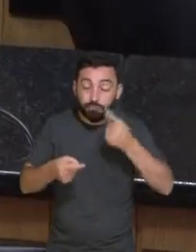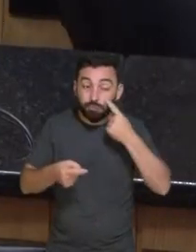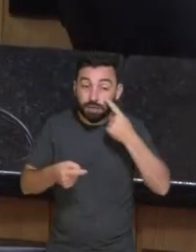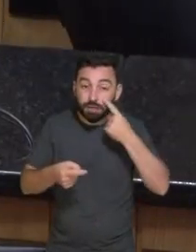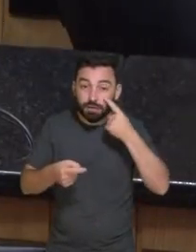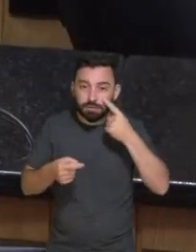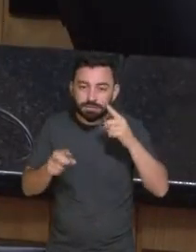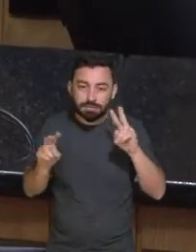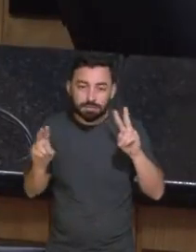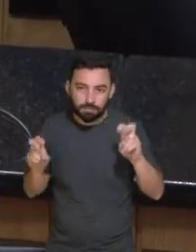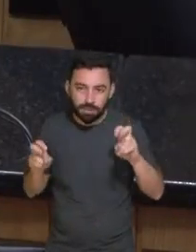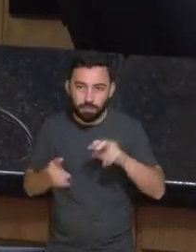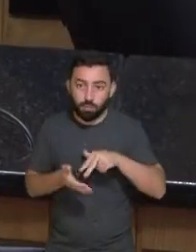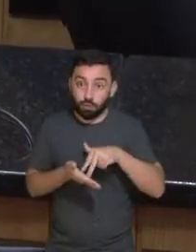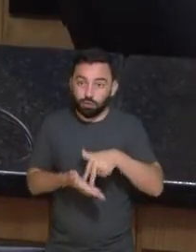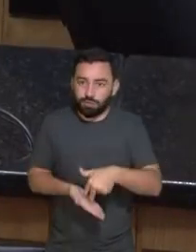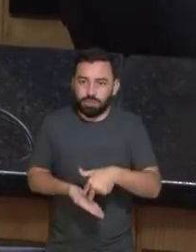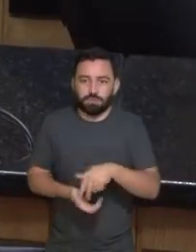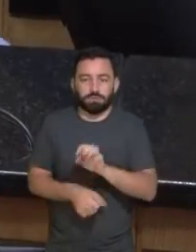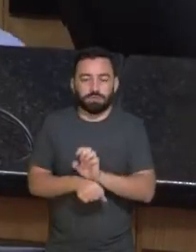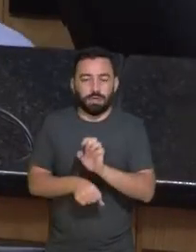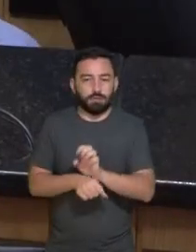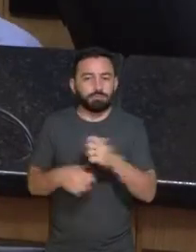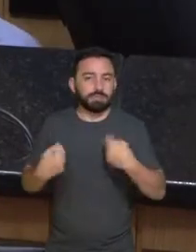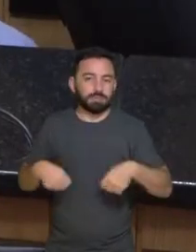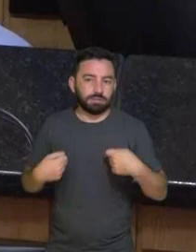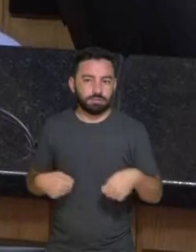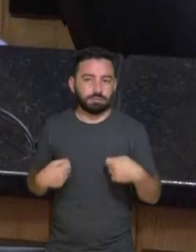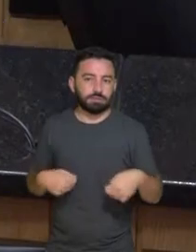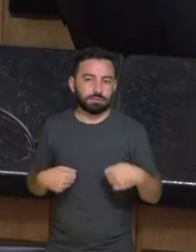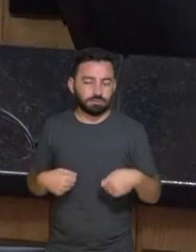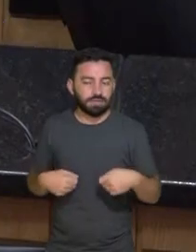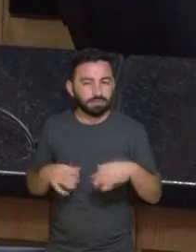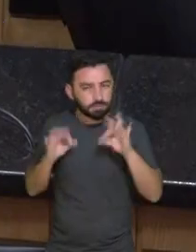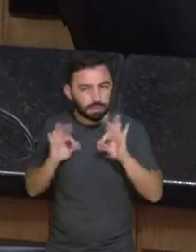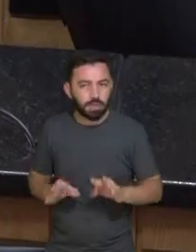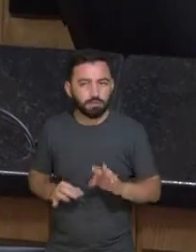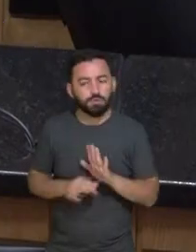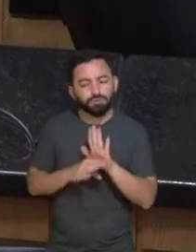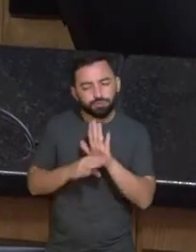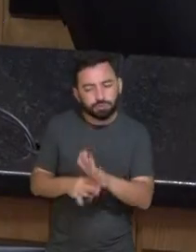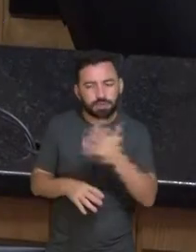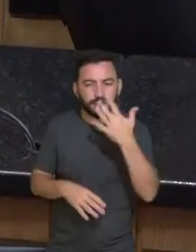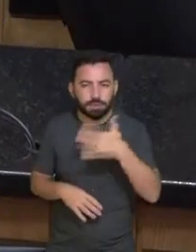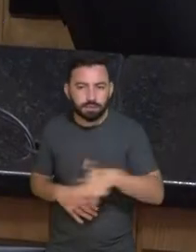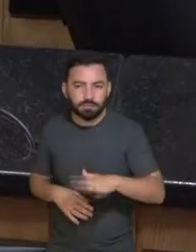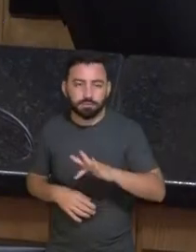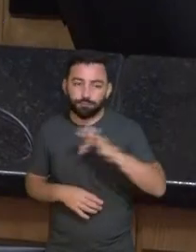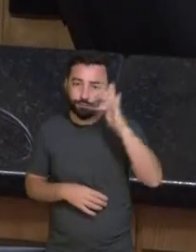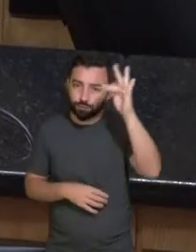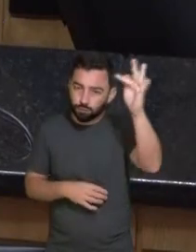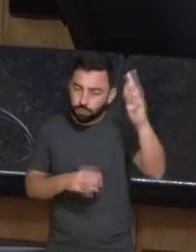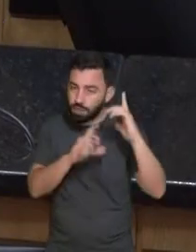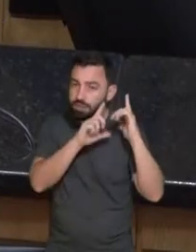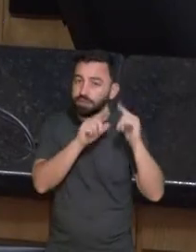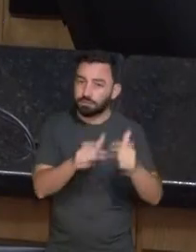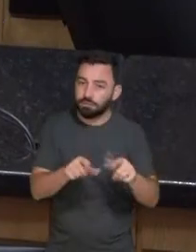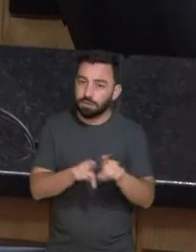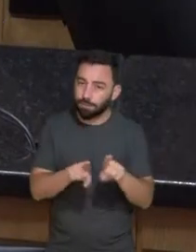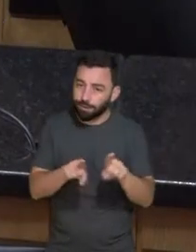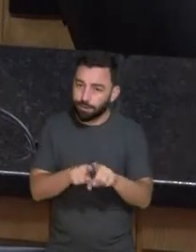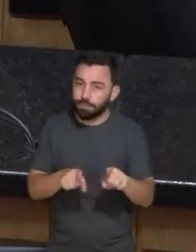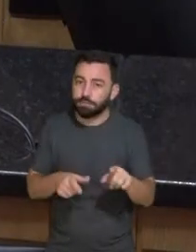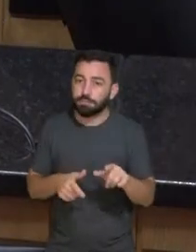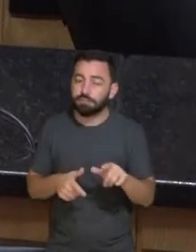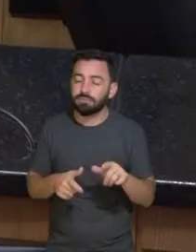que é um posicionamento do Estado que vale muito a pena para as nossas crianças, para as futuras gerações, é um problema que a gente pode